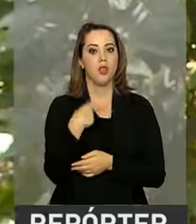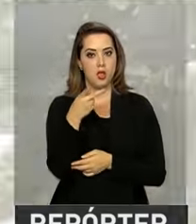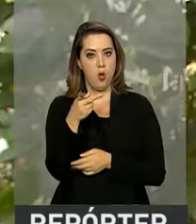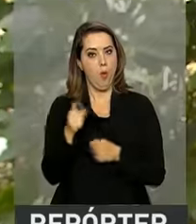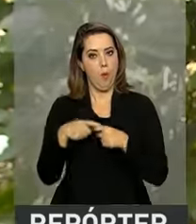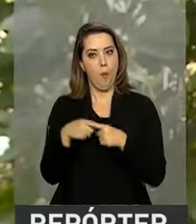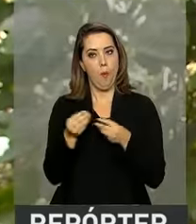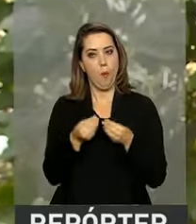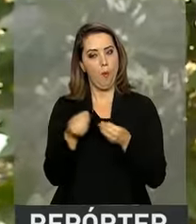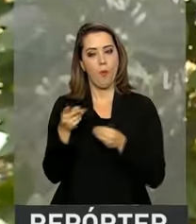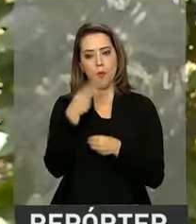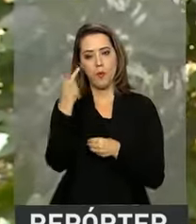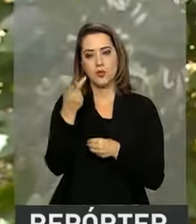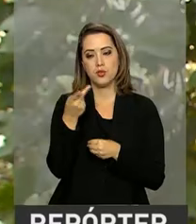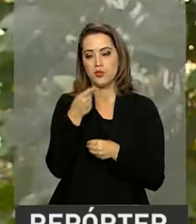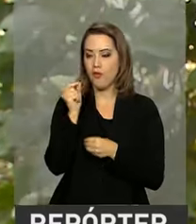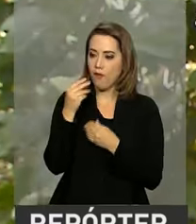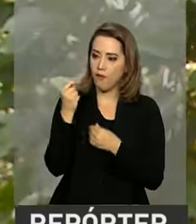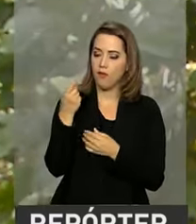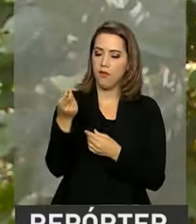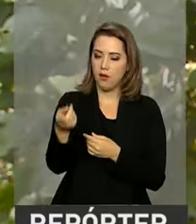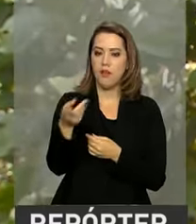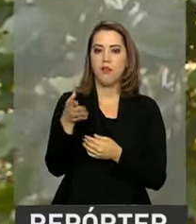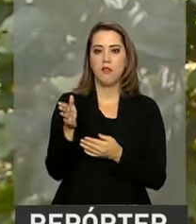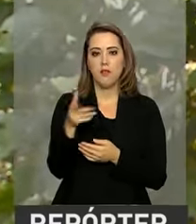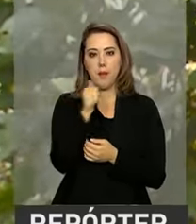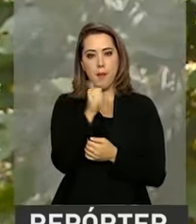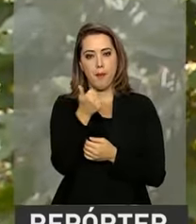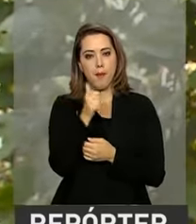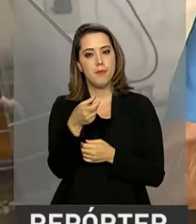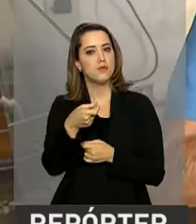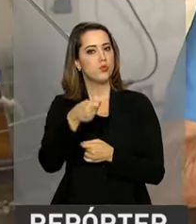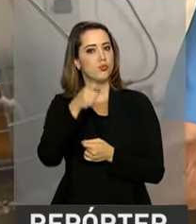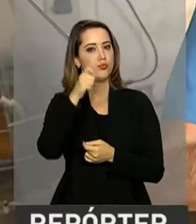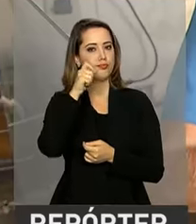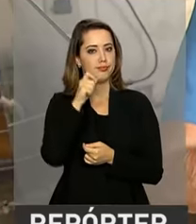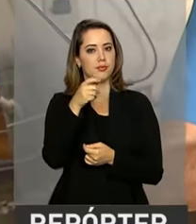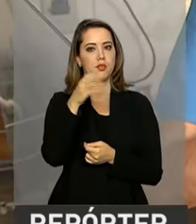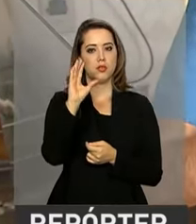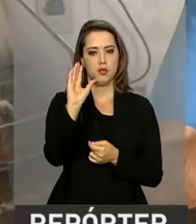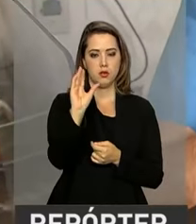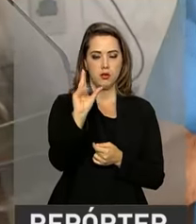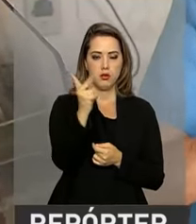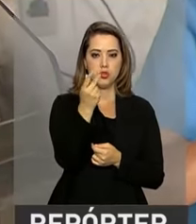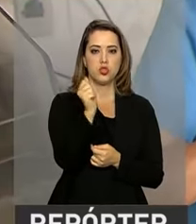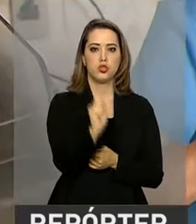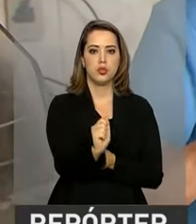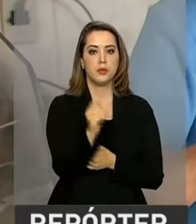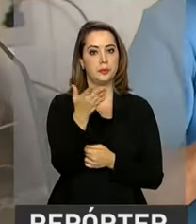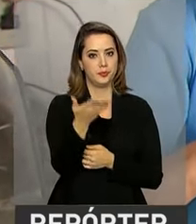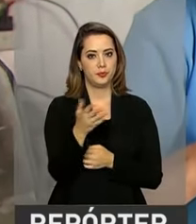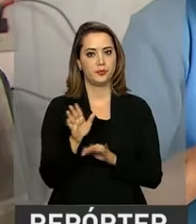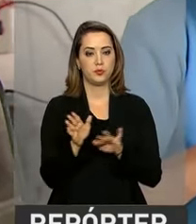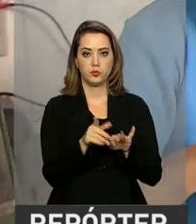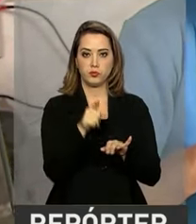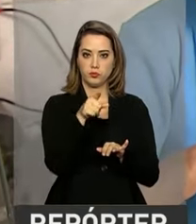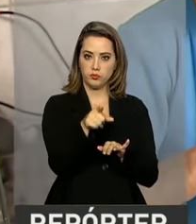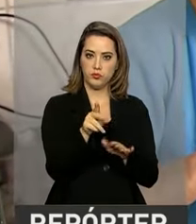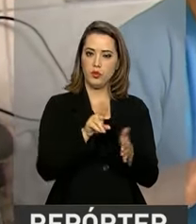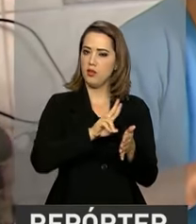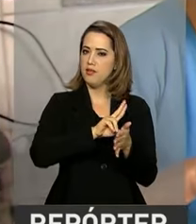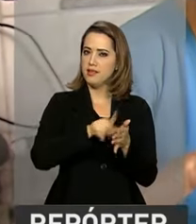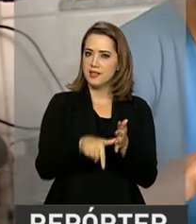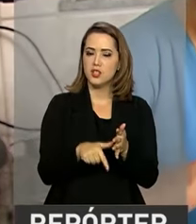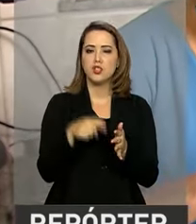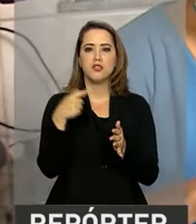beber chá aí por isso que eu tenho essas plantinha de chá o chá de alfavaca Dona Bena usa para curar dor de